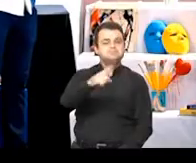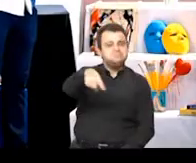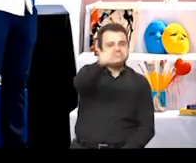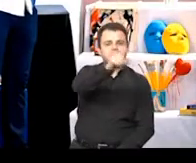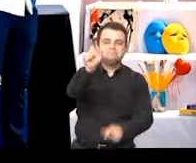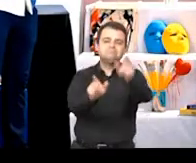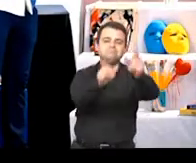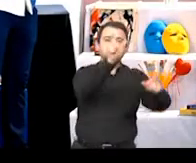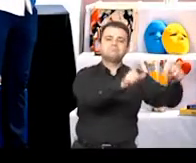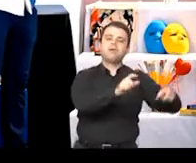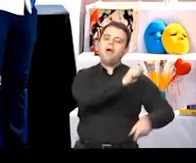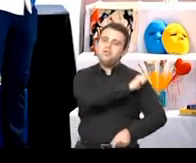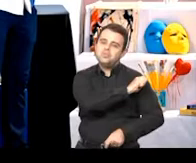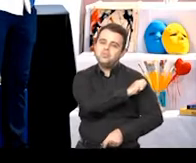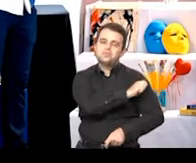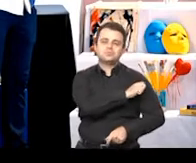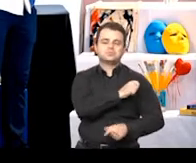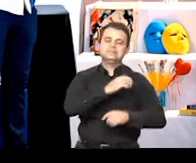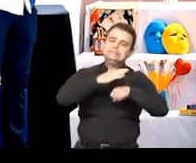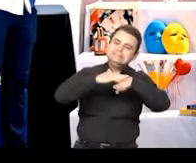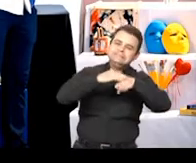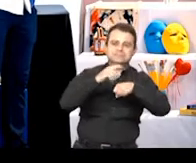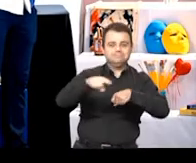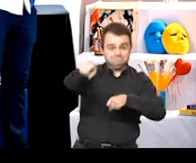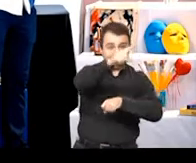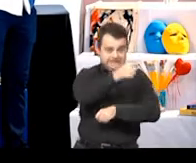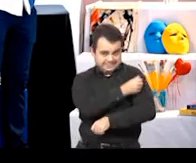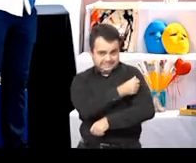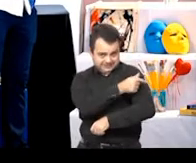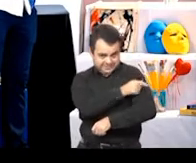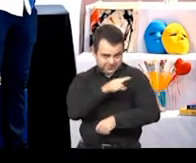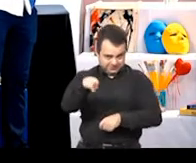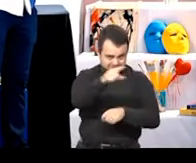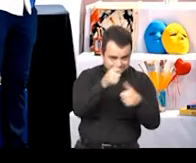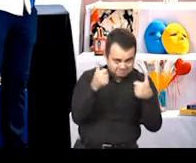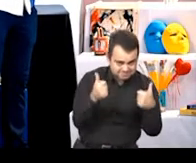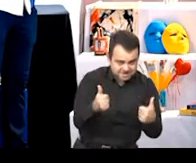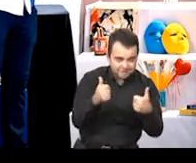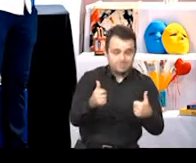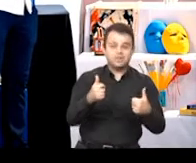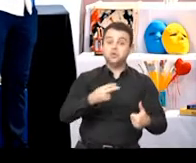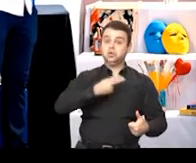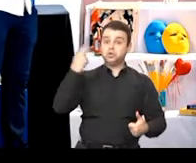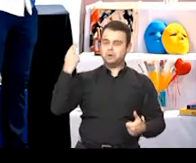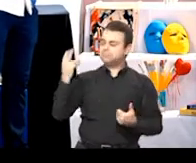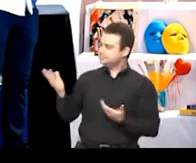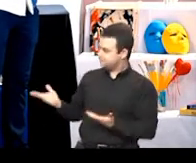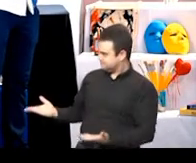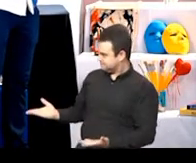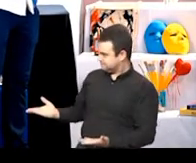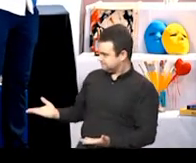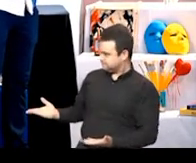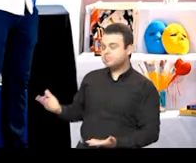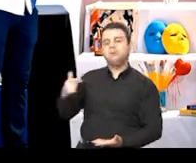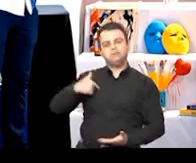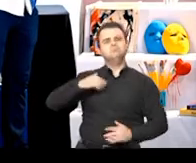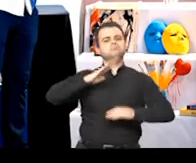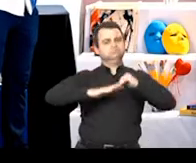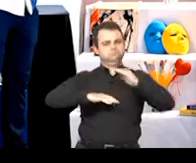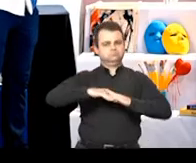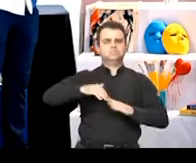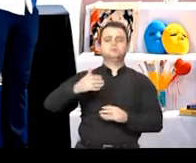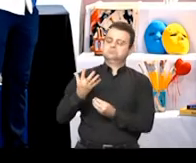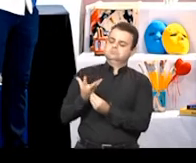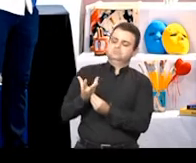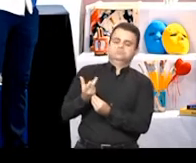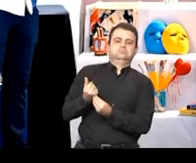Olá, queridos estudantes do 6º e 7º ano. Tudo bem com vocês? Eu sou Zé Antônio Borges, arte